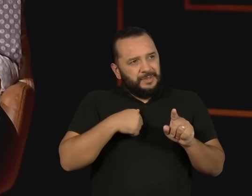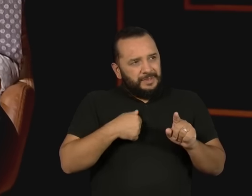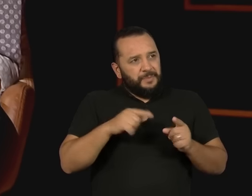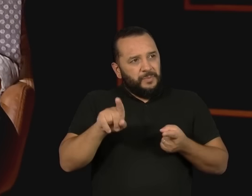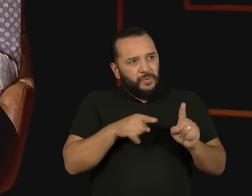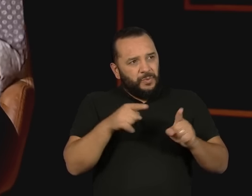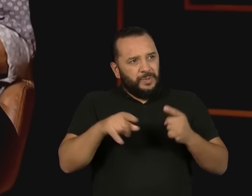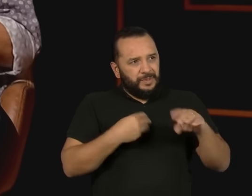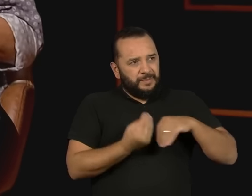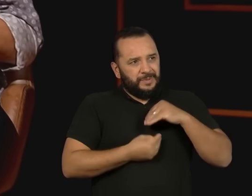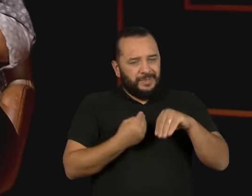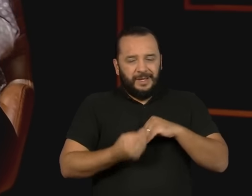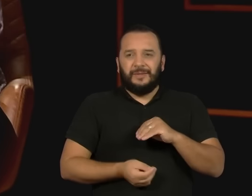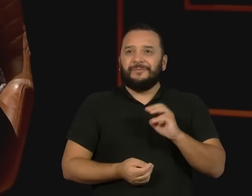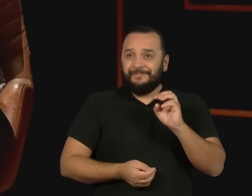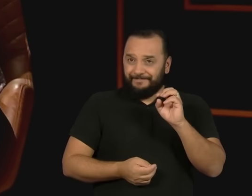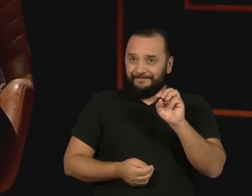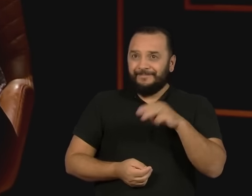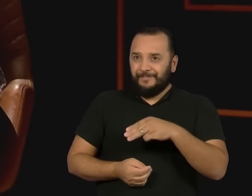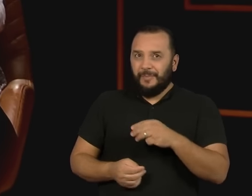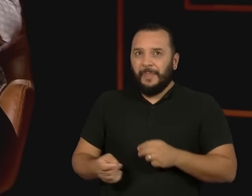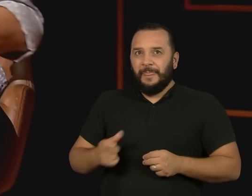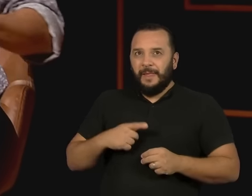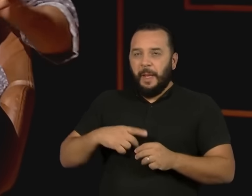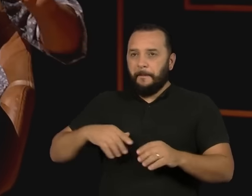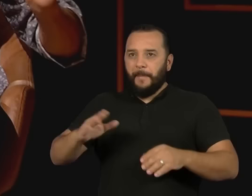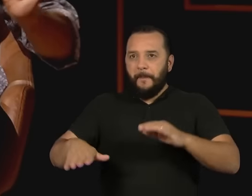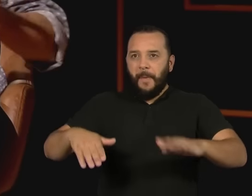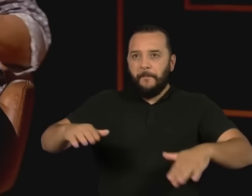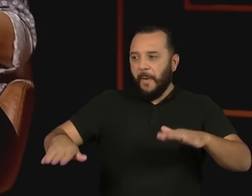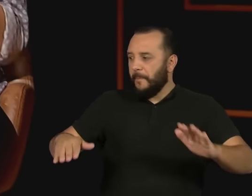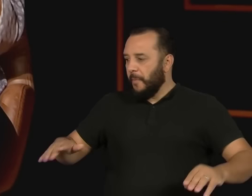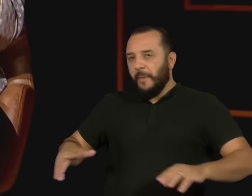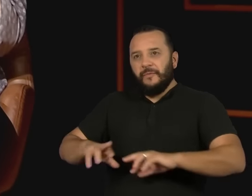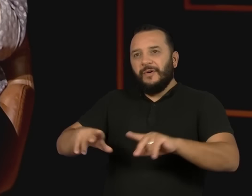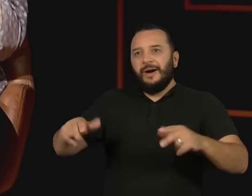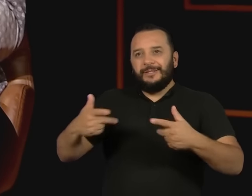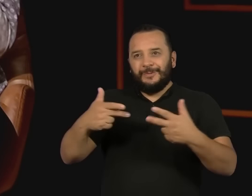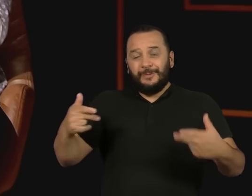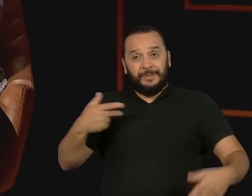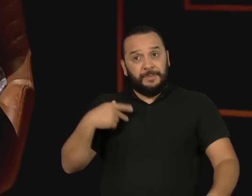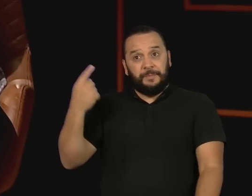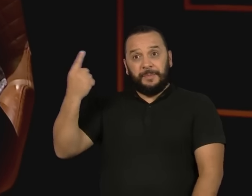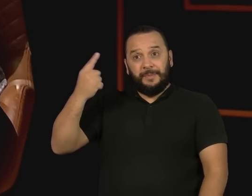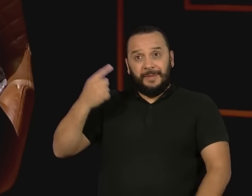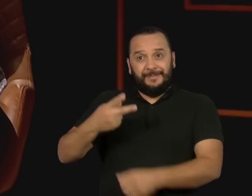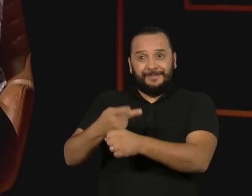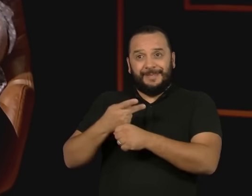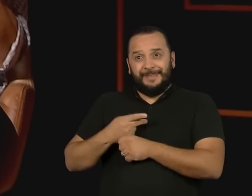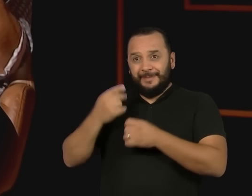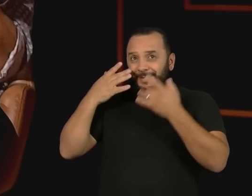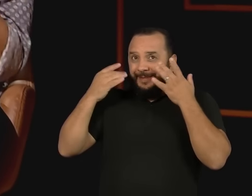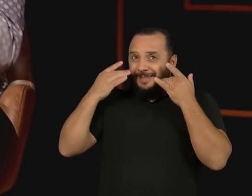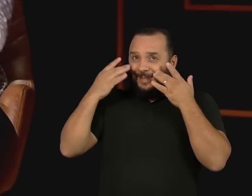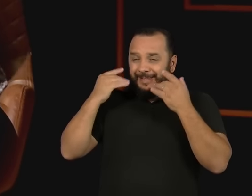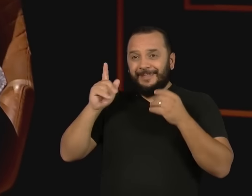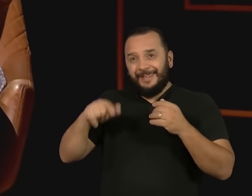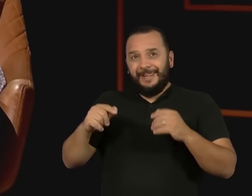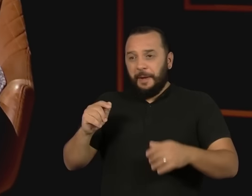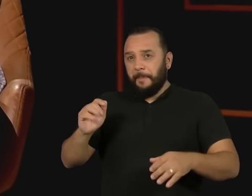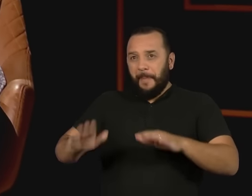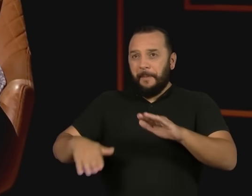Esse ator músico, eu fazia sons com uma série de coisas, e foi bonito, foi engraçado, foi o meu primeiro prêmio no teatro, foi como sonoplasta.